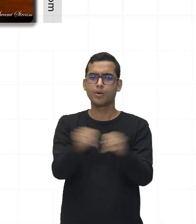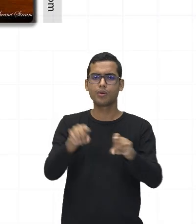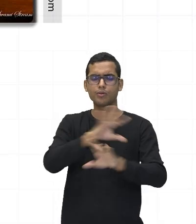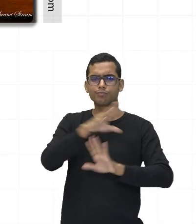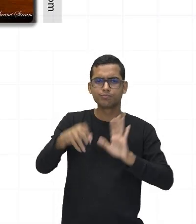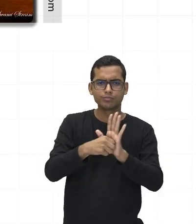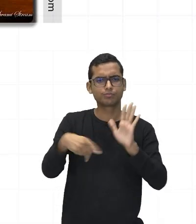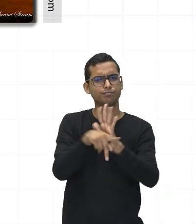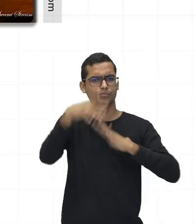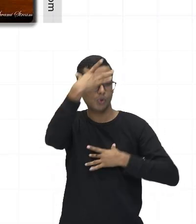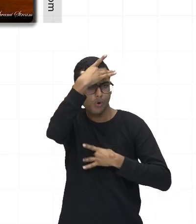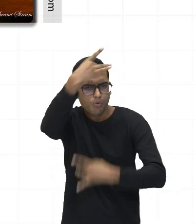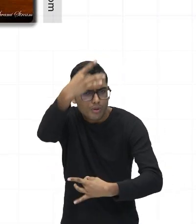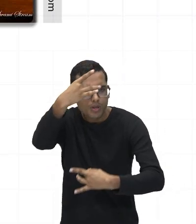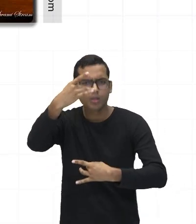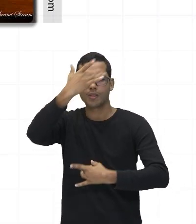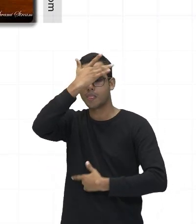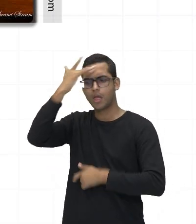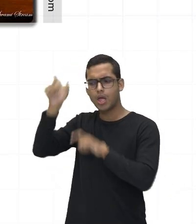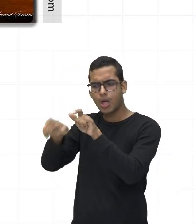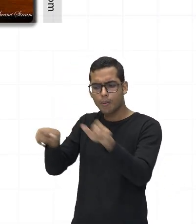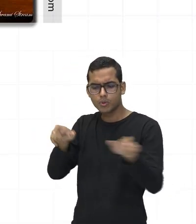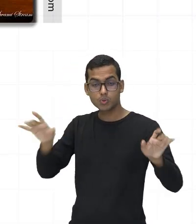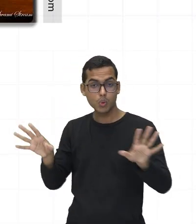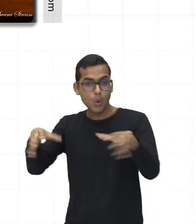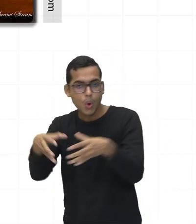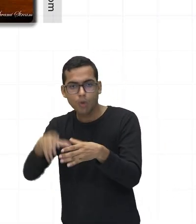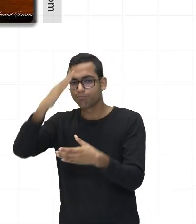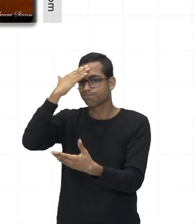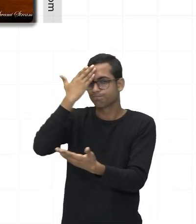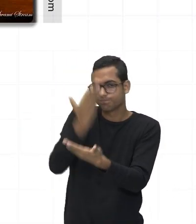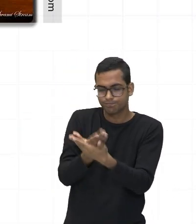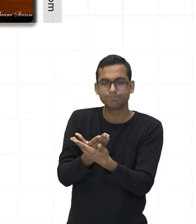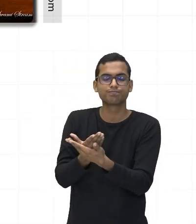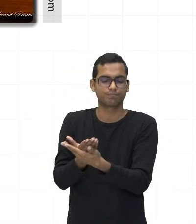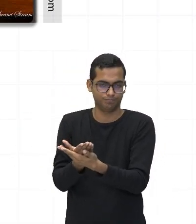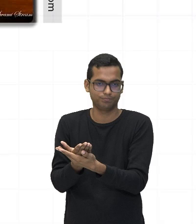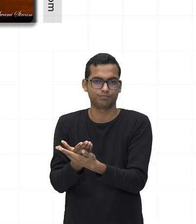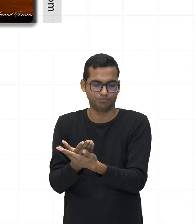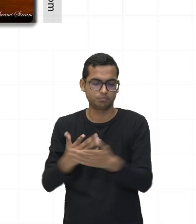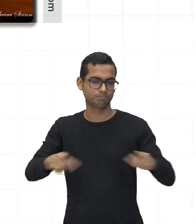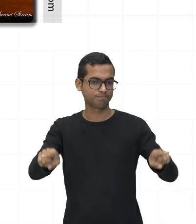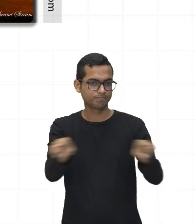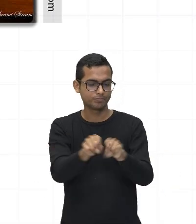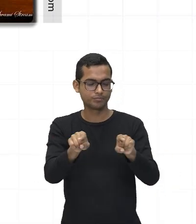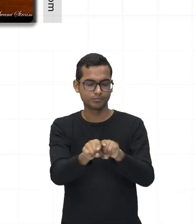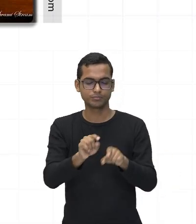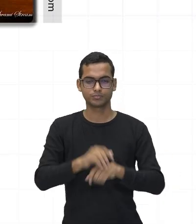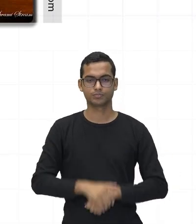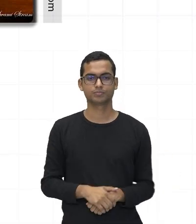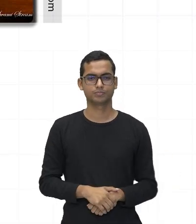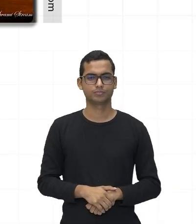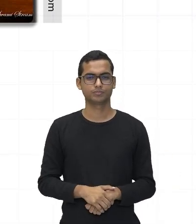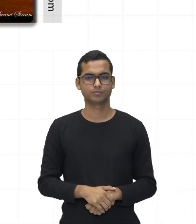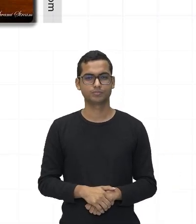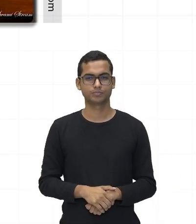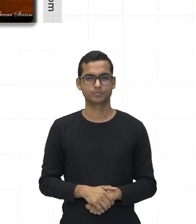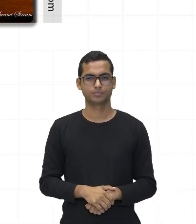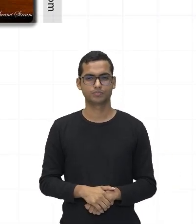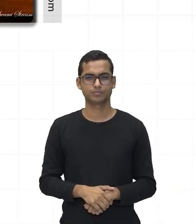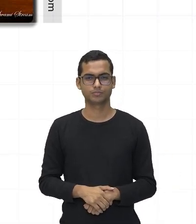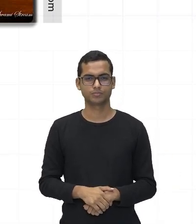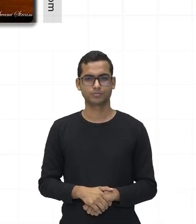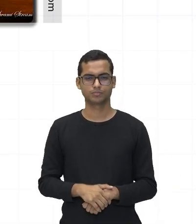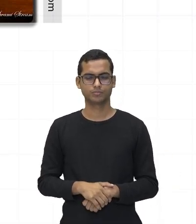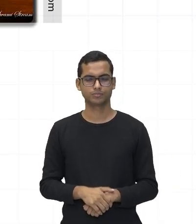considerada símbolo da fé e das crenças de um grupo de pessoas. Olha só, a religião, ela